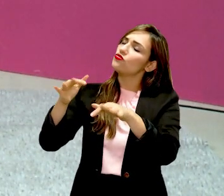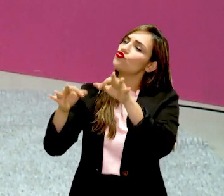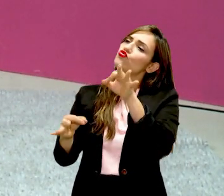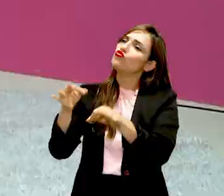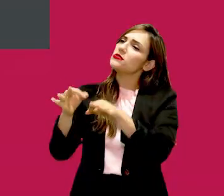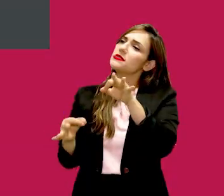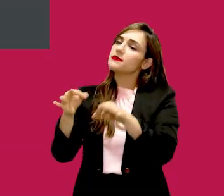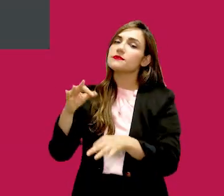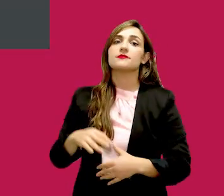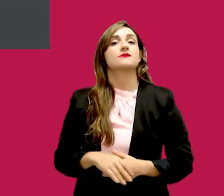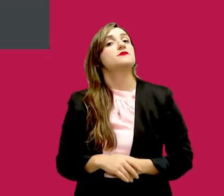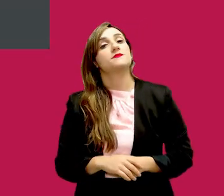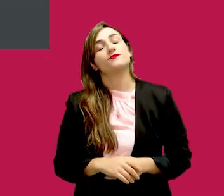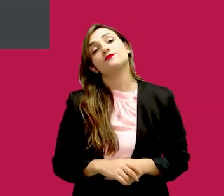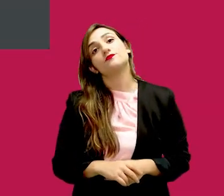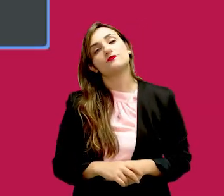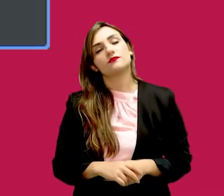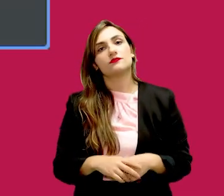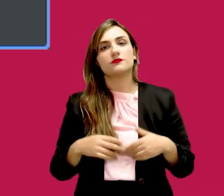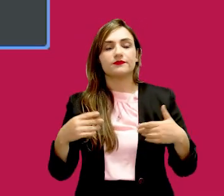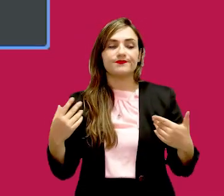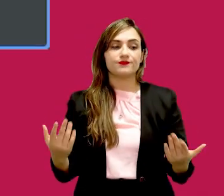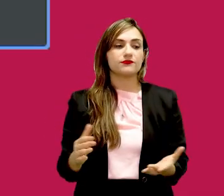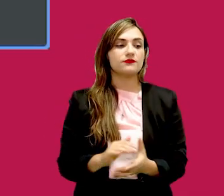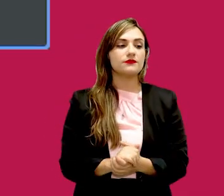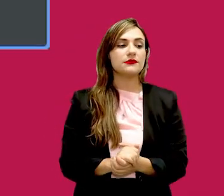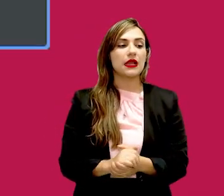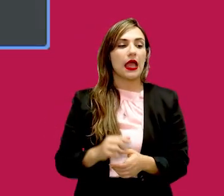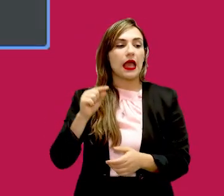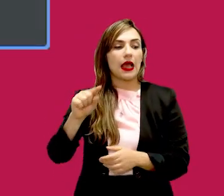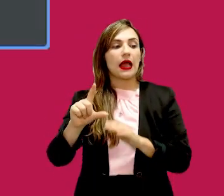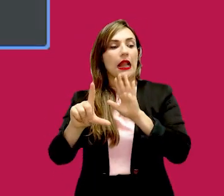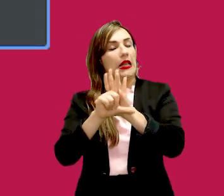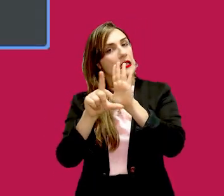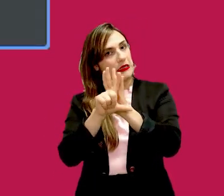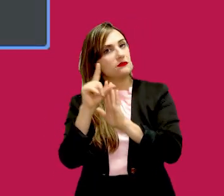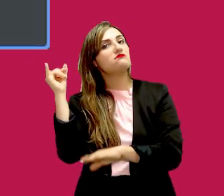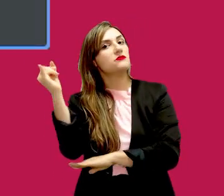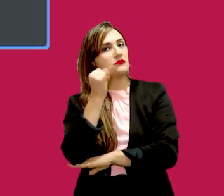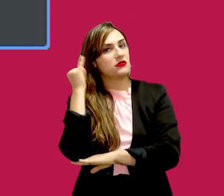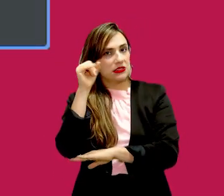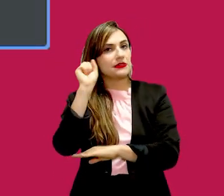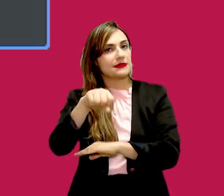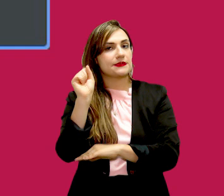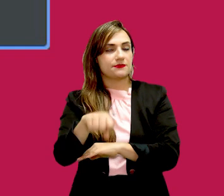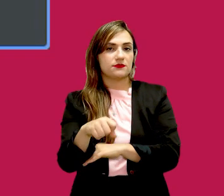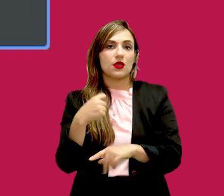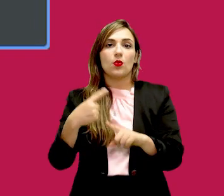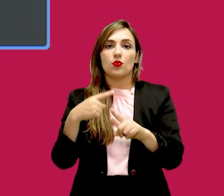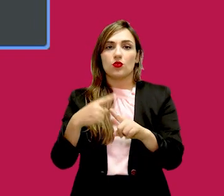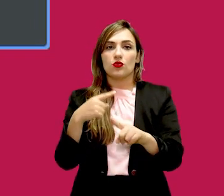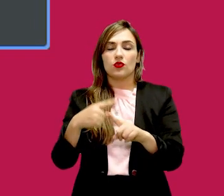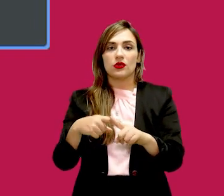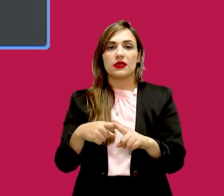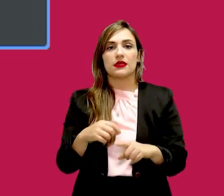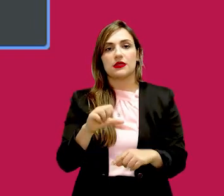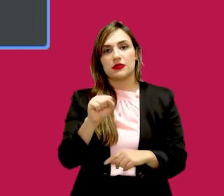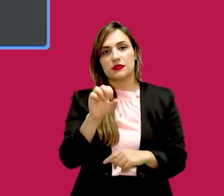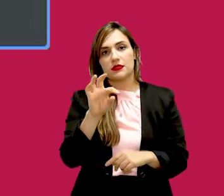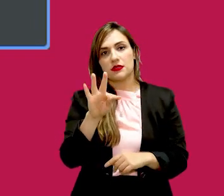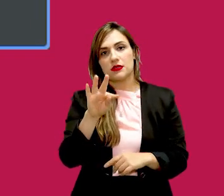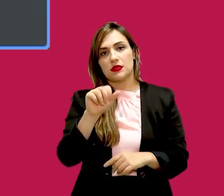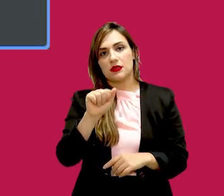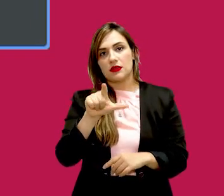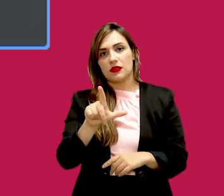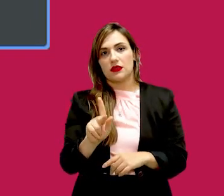justiça? Bom, essa lei foi muito importante, né? Porque o stalking, ele é uma das